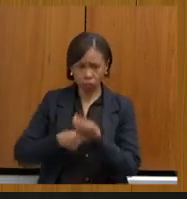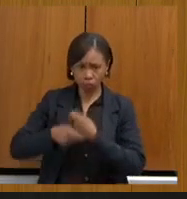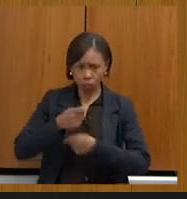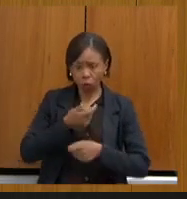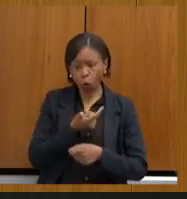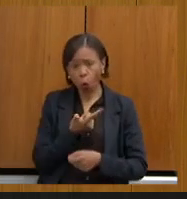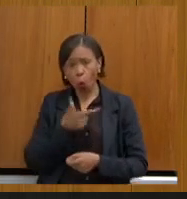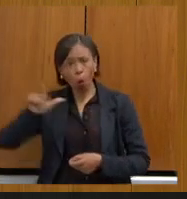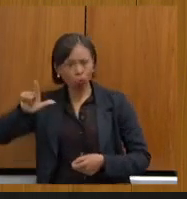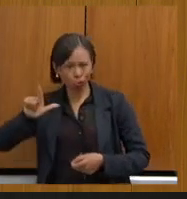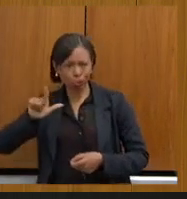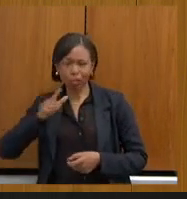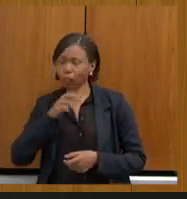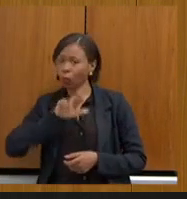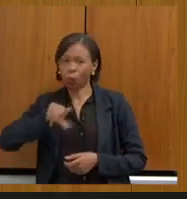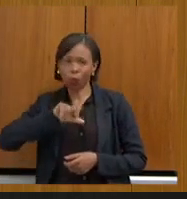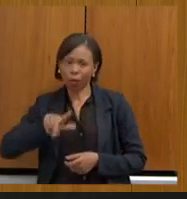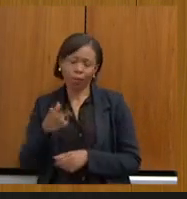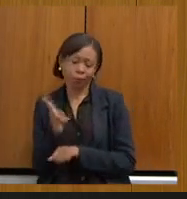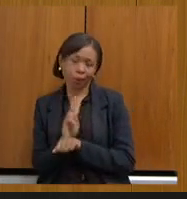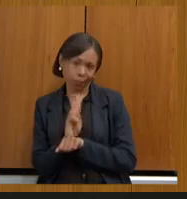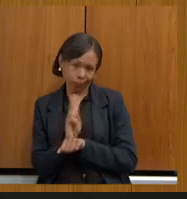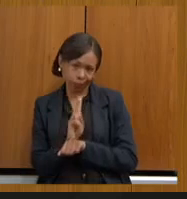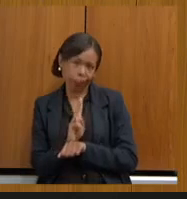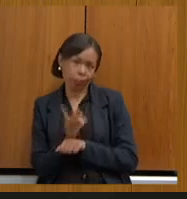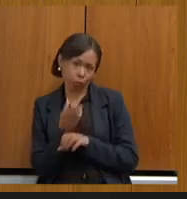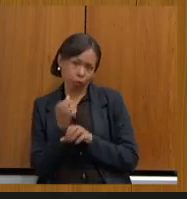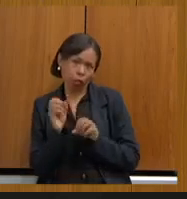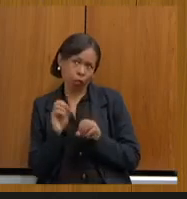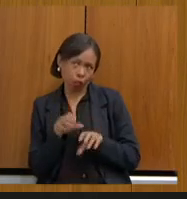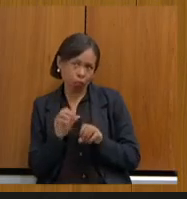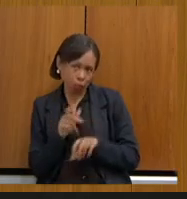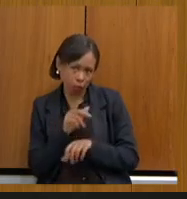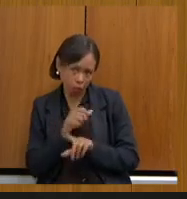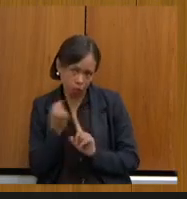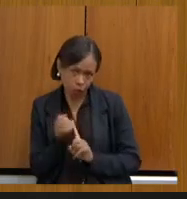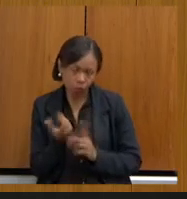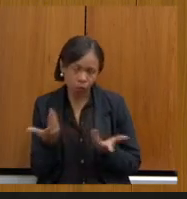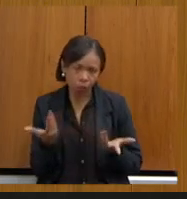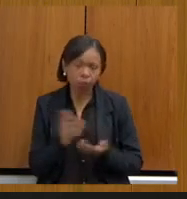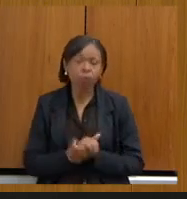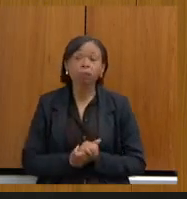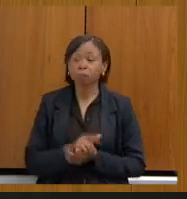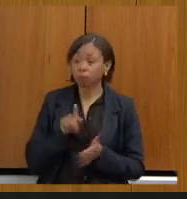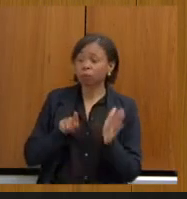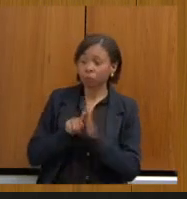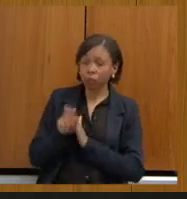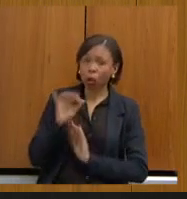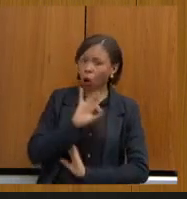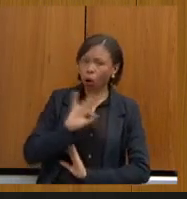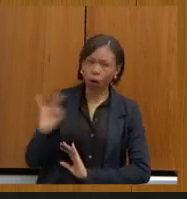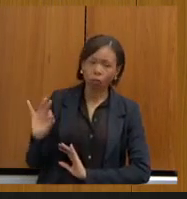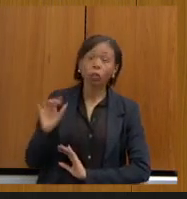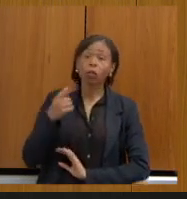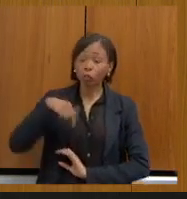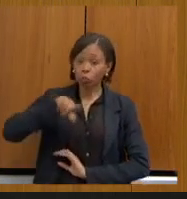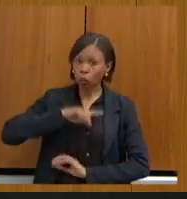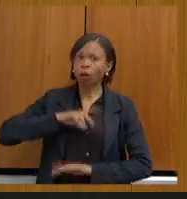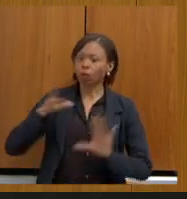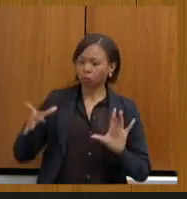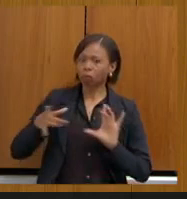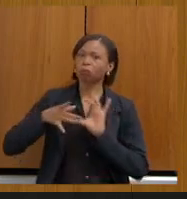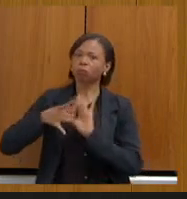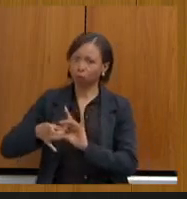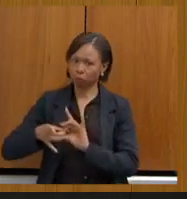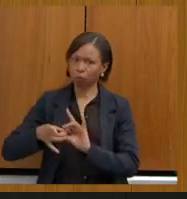socioeducativo pergunta se acionar o deputado é na verdade a gente não abre mão dos agentes